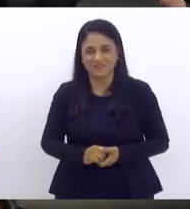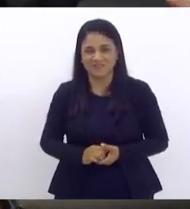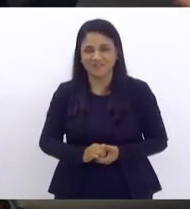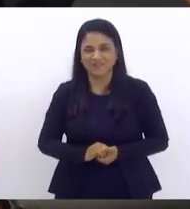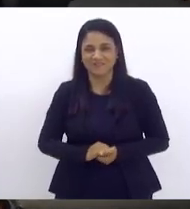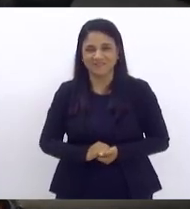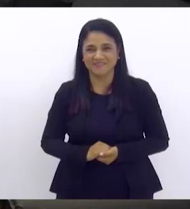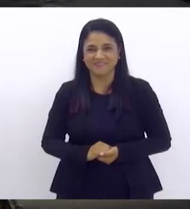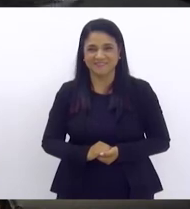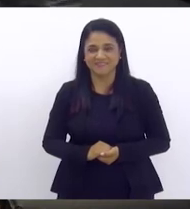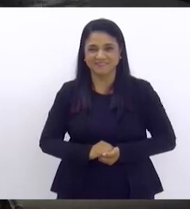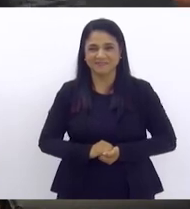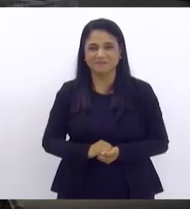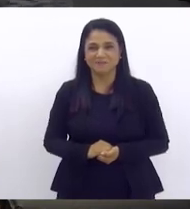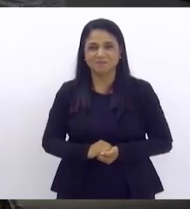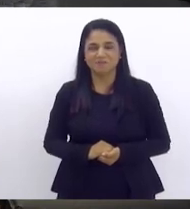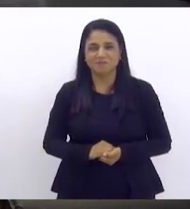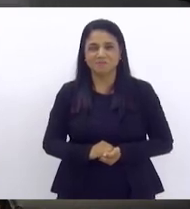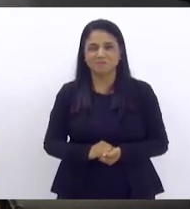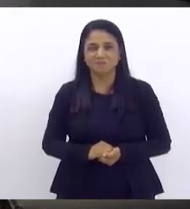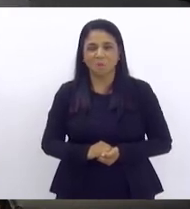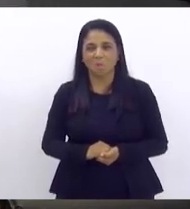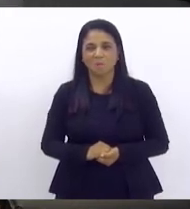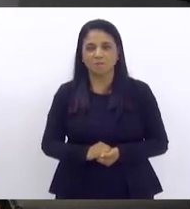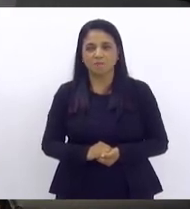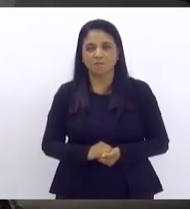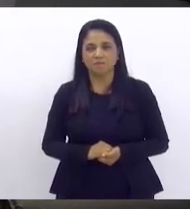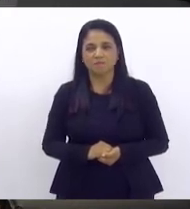Está perfeito.